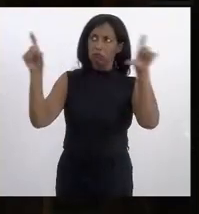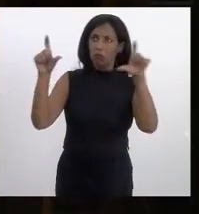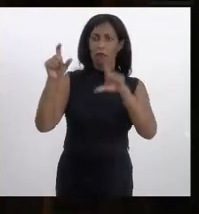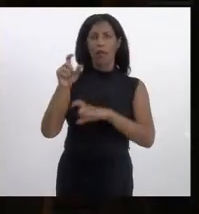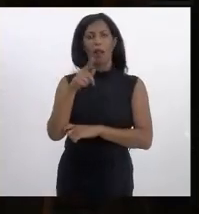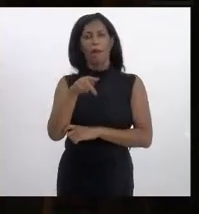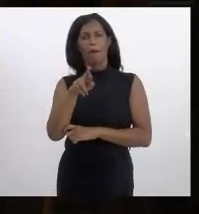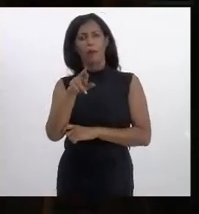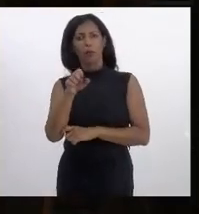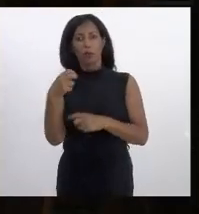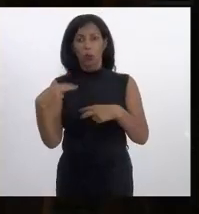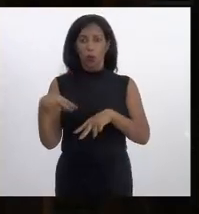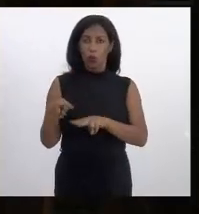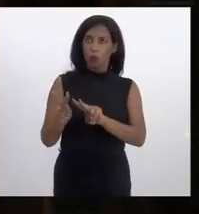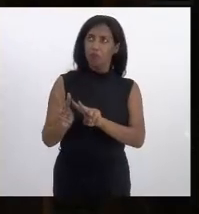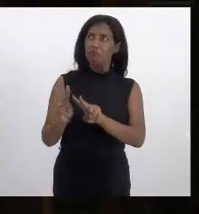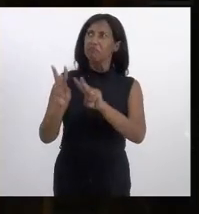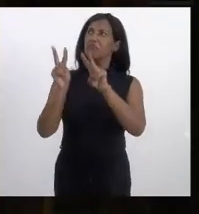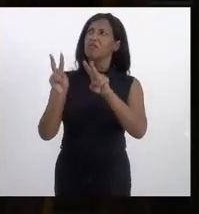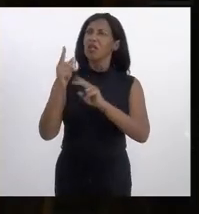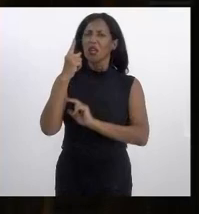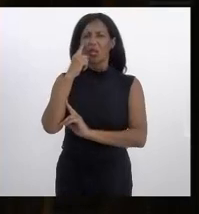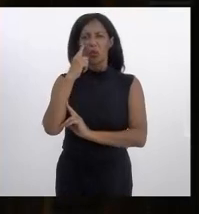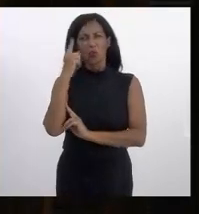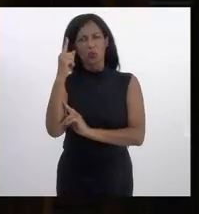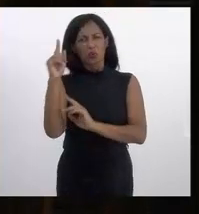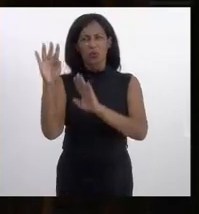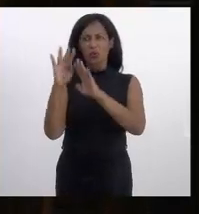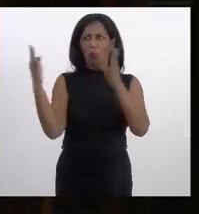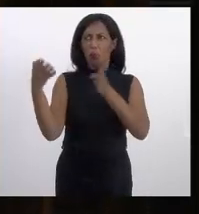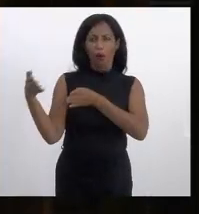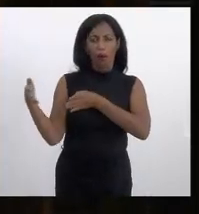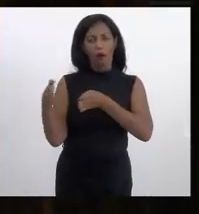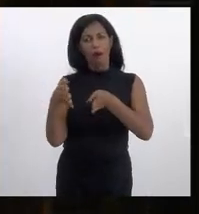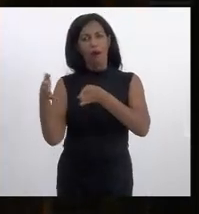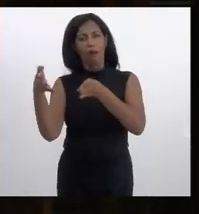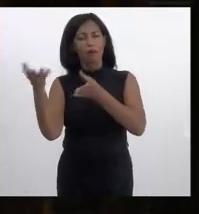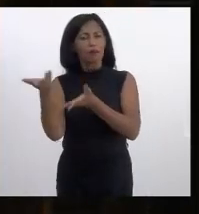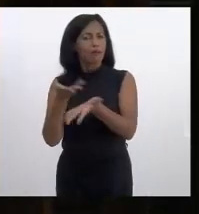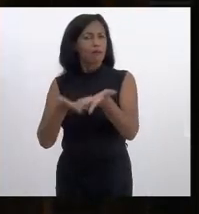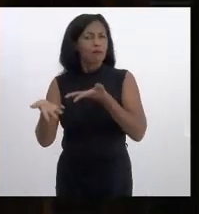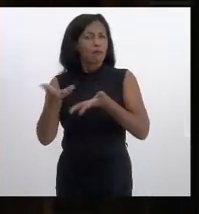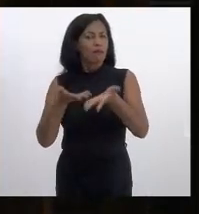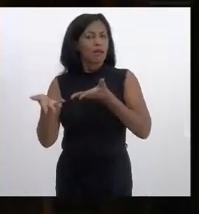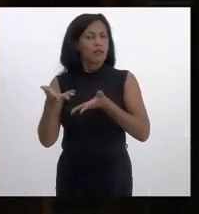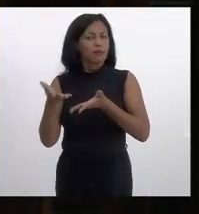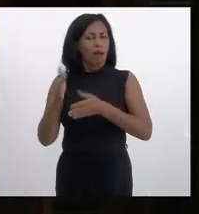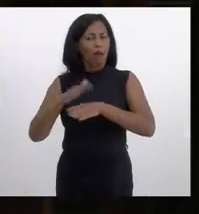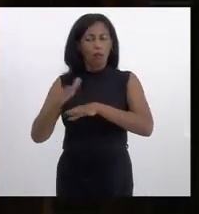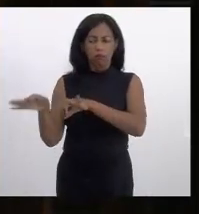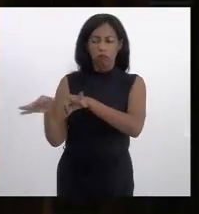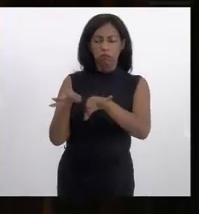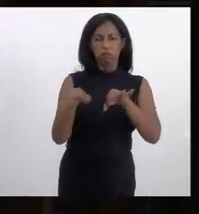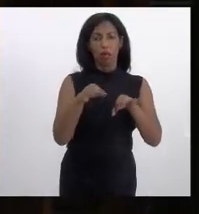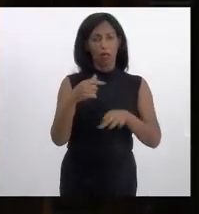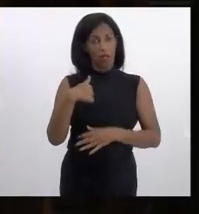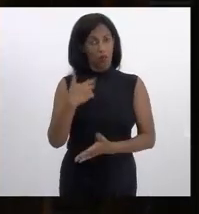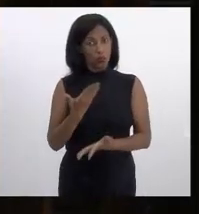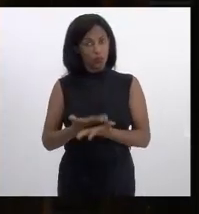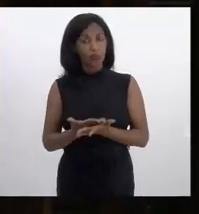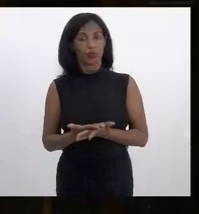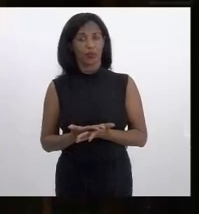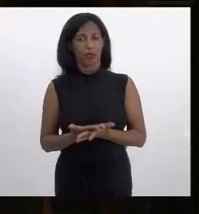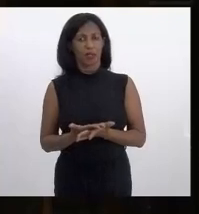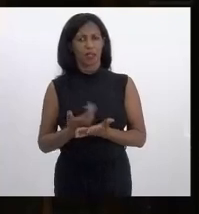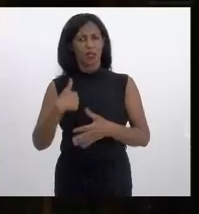quando eu olho para cima eu não vejo uma porta abrir para eu poder entrar e participar da confecção eu estudei